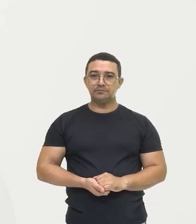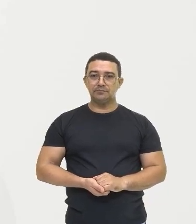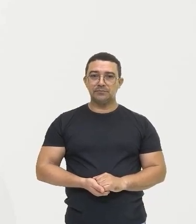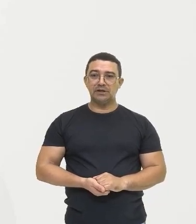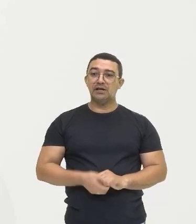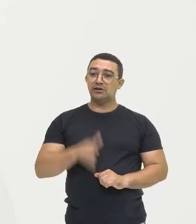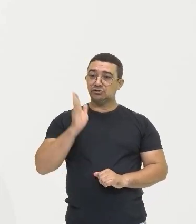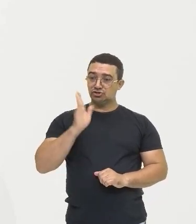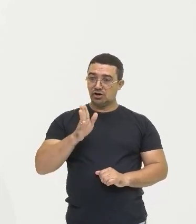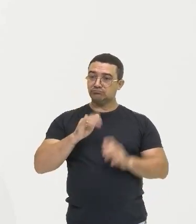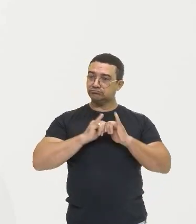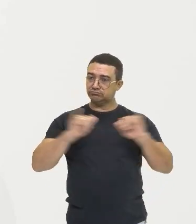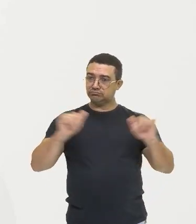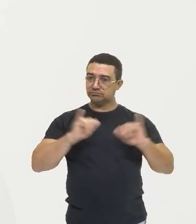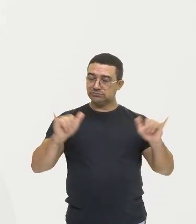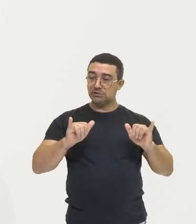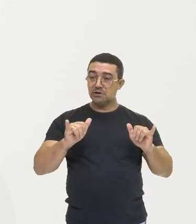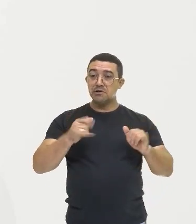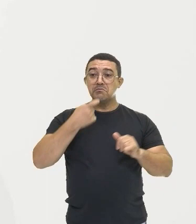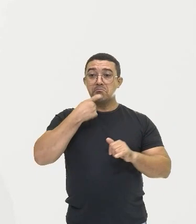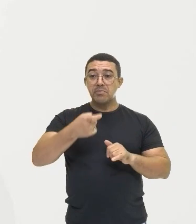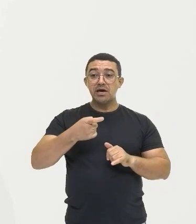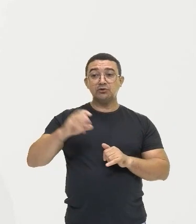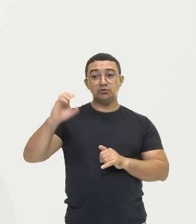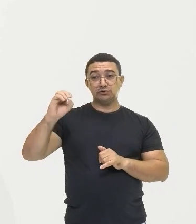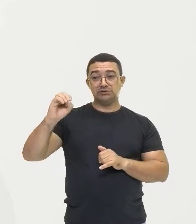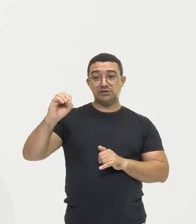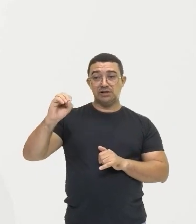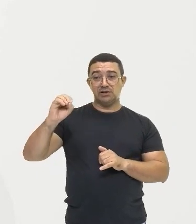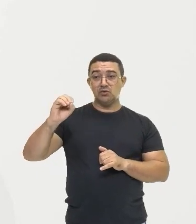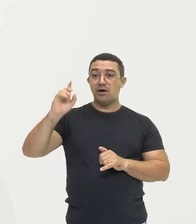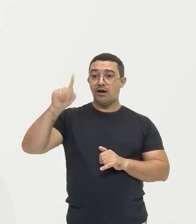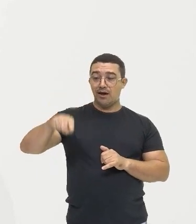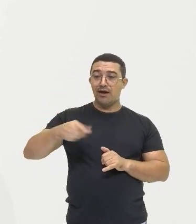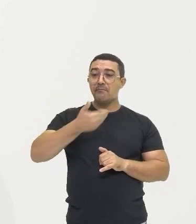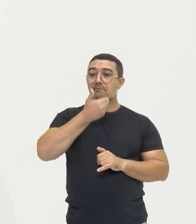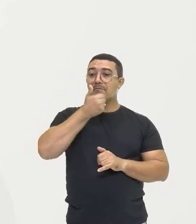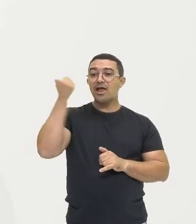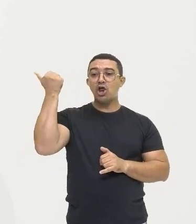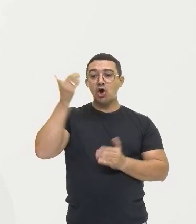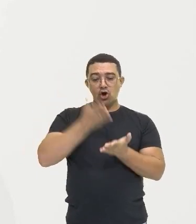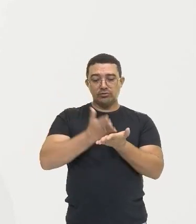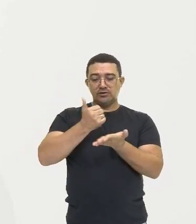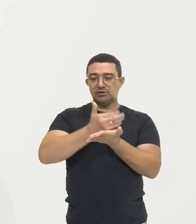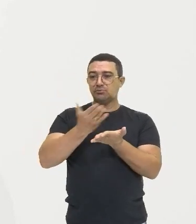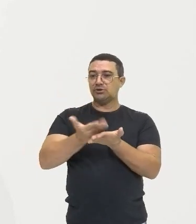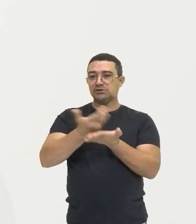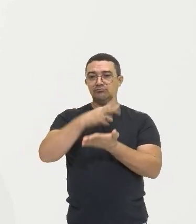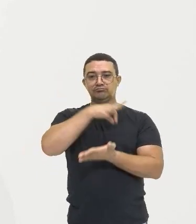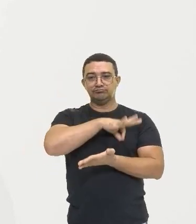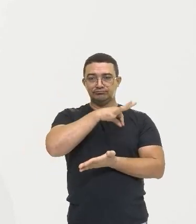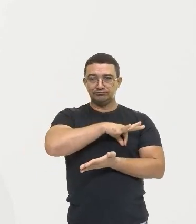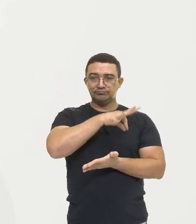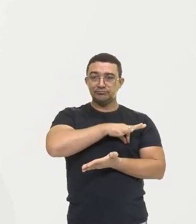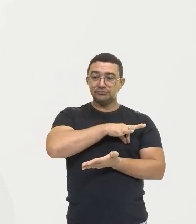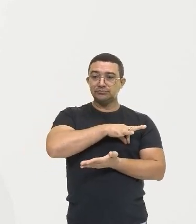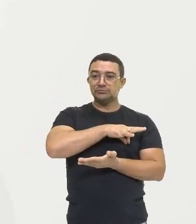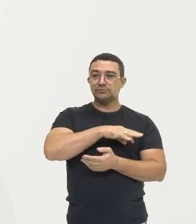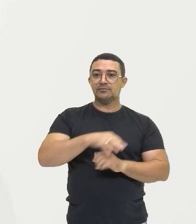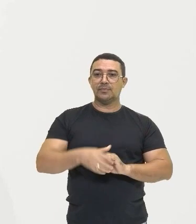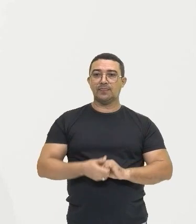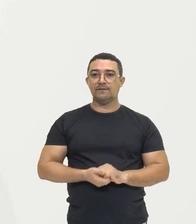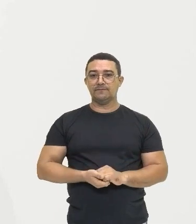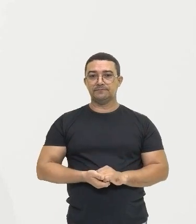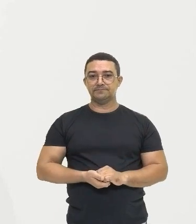já falei para vocês, quanto mais próximo de 0, né, melhor é a distribuição de renda, no caso do índice de Gini, quanto mais perto de 1,